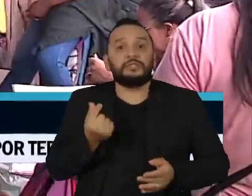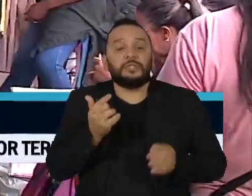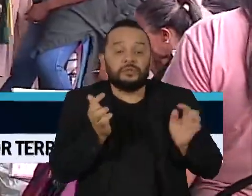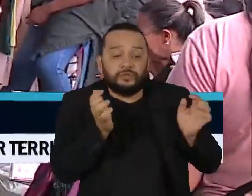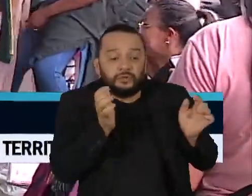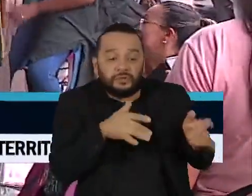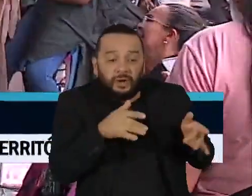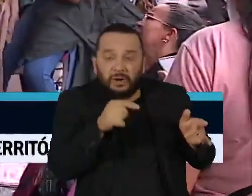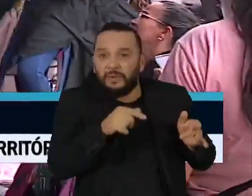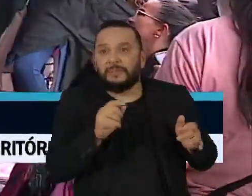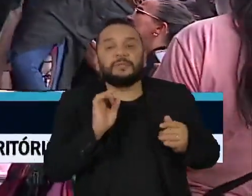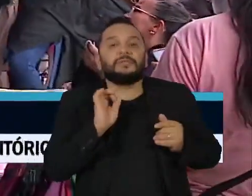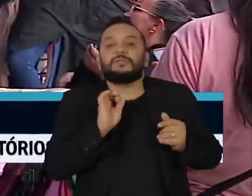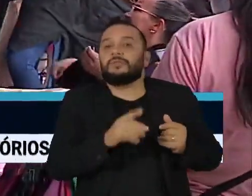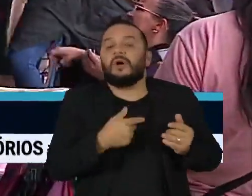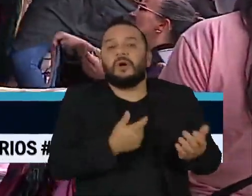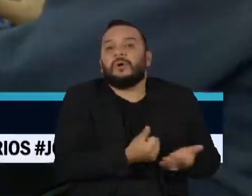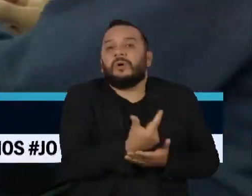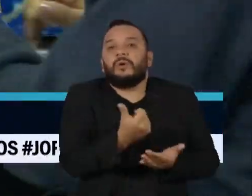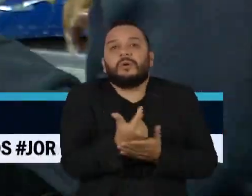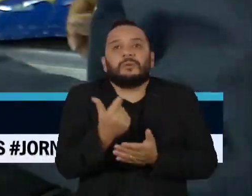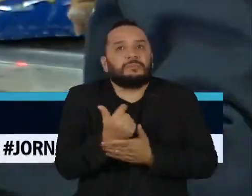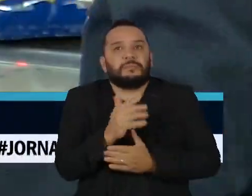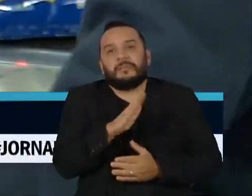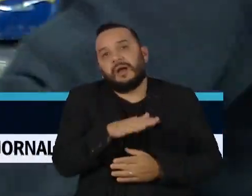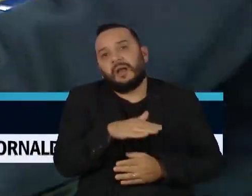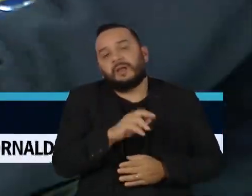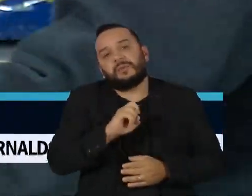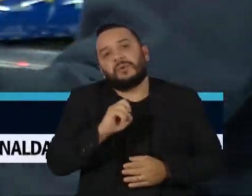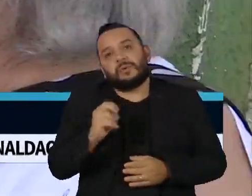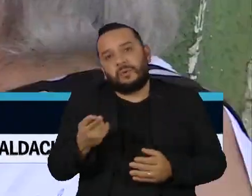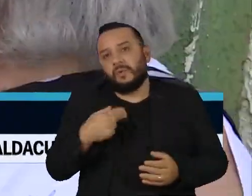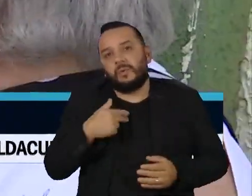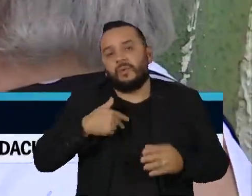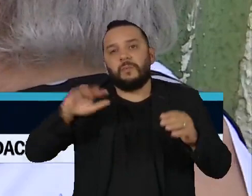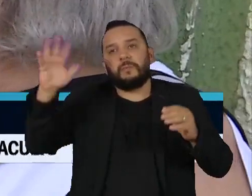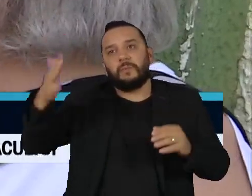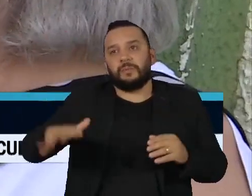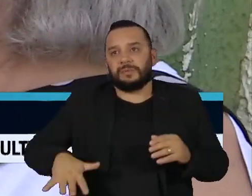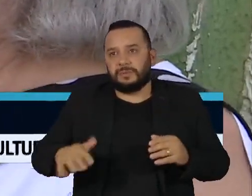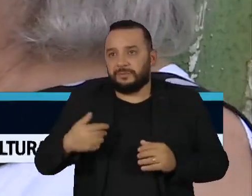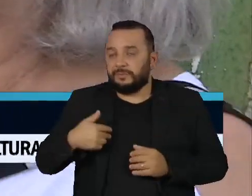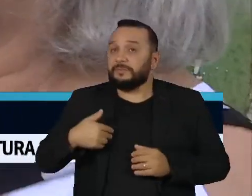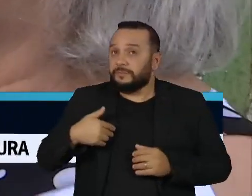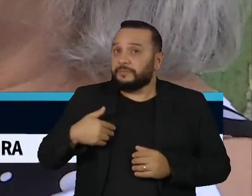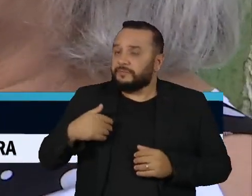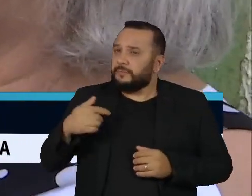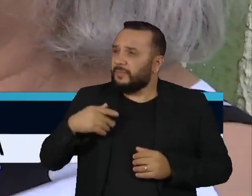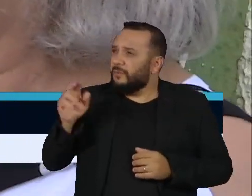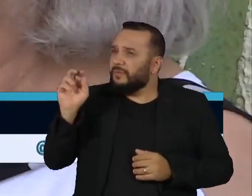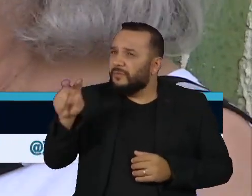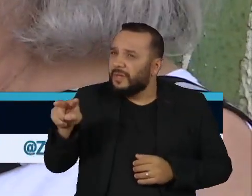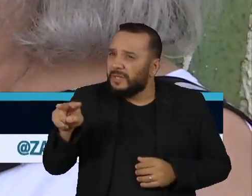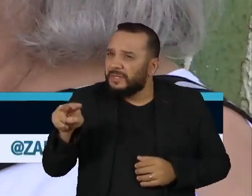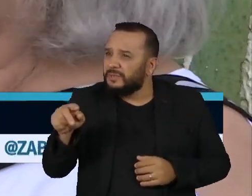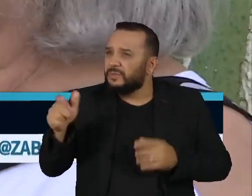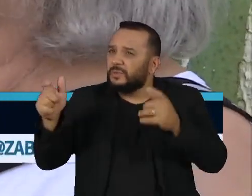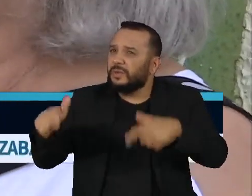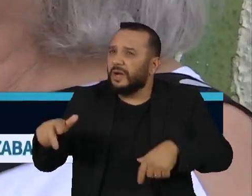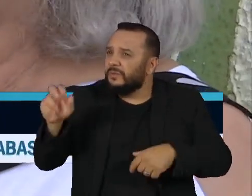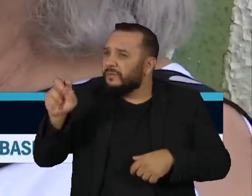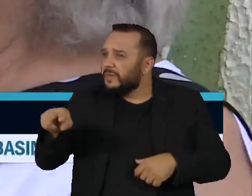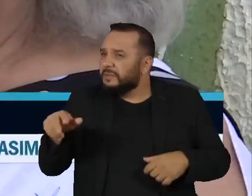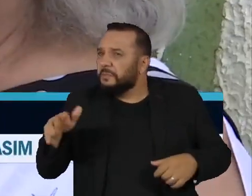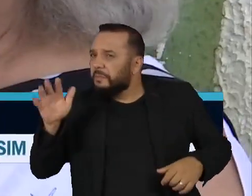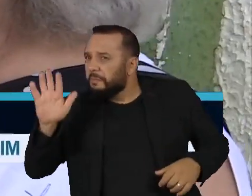vezes só alcança produtos mais baratos ou as promoções. Aonde eu vou passando que eu acho